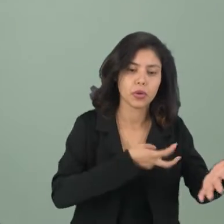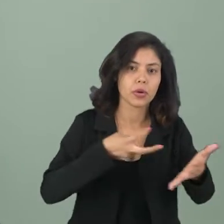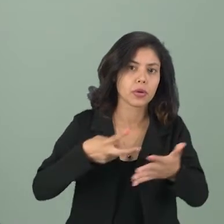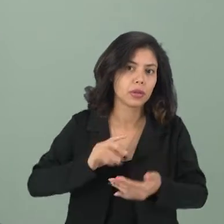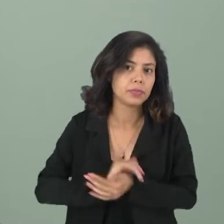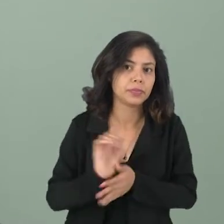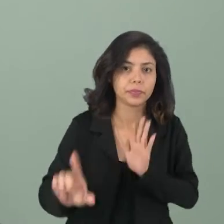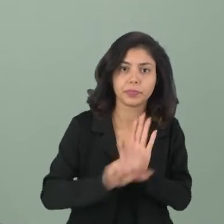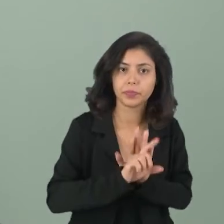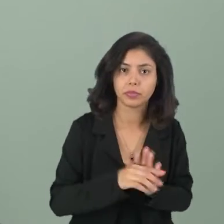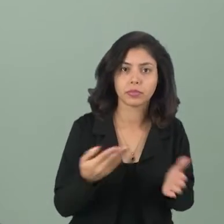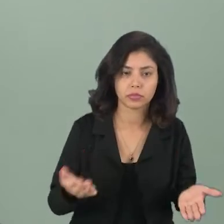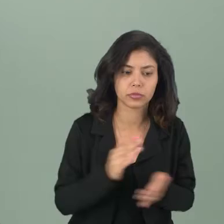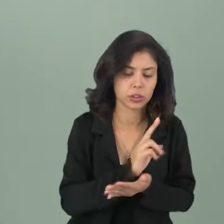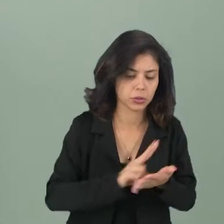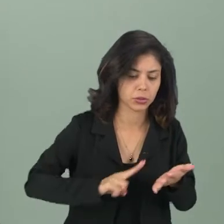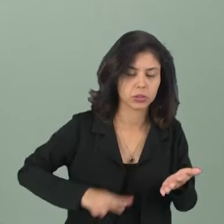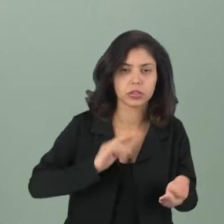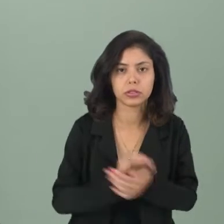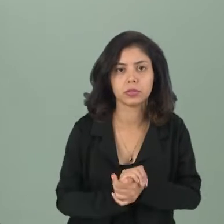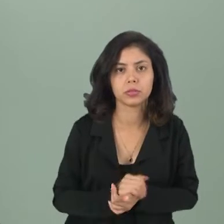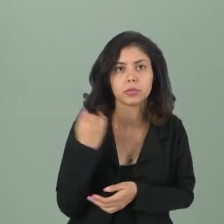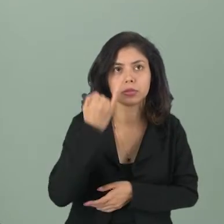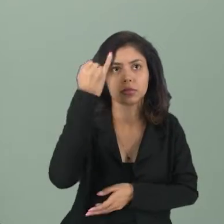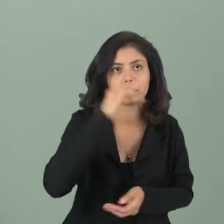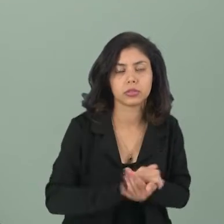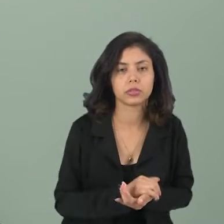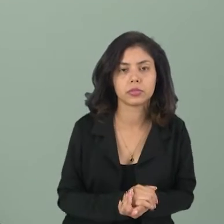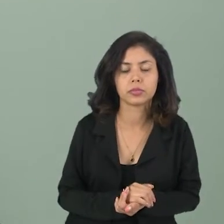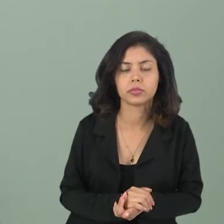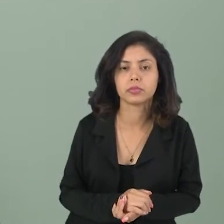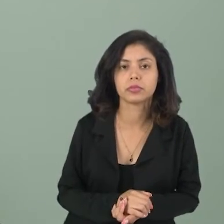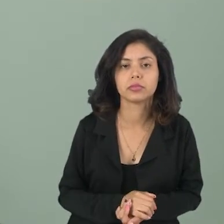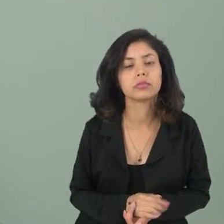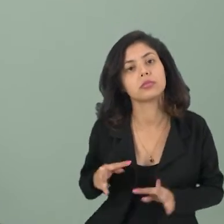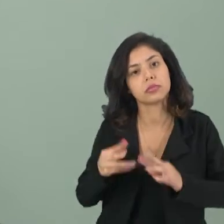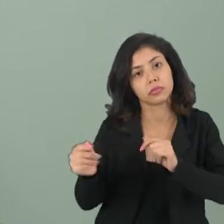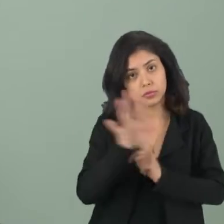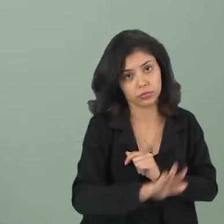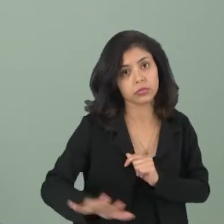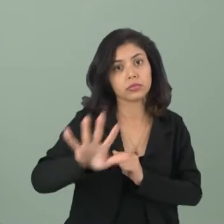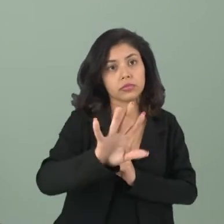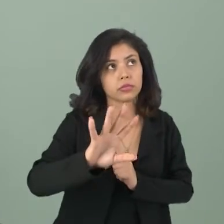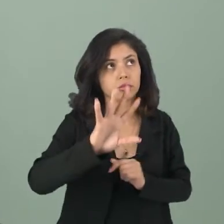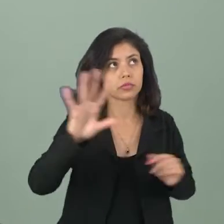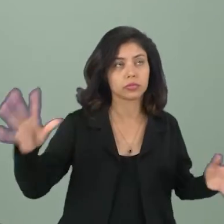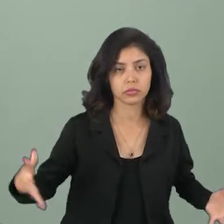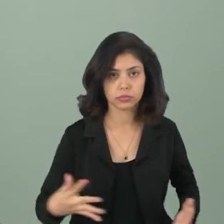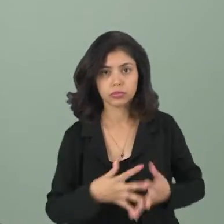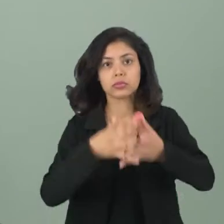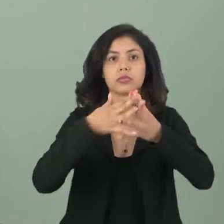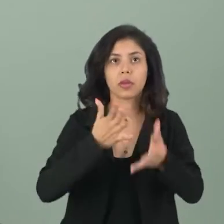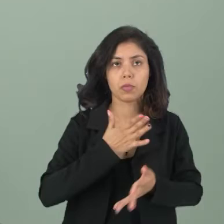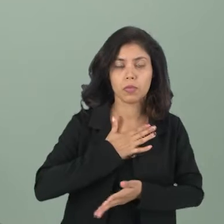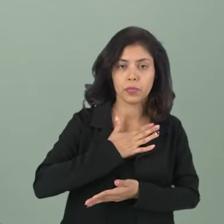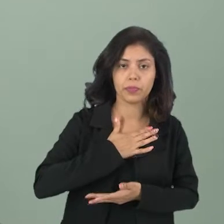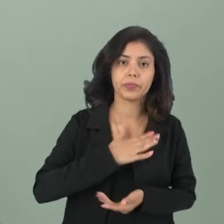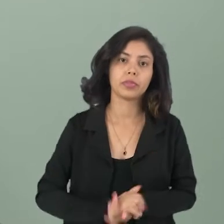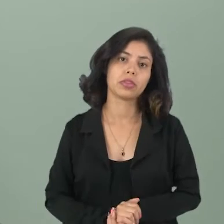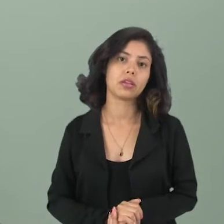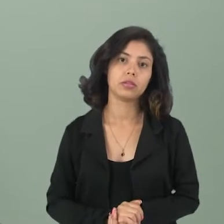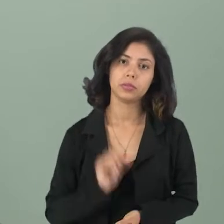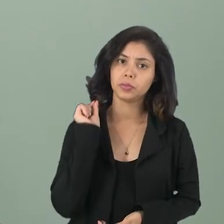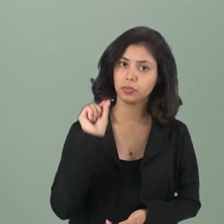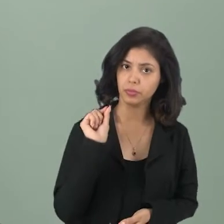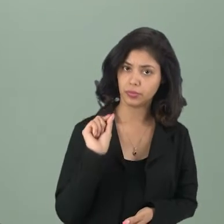cair alegria importante a vela e todo mundo importante mas ele considera importante em fim tudo isso relacionado mesmo ao meu eu tá